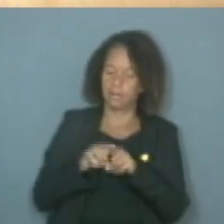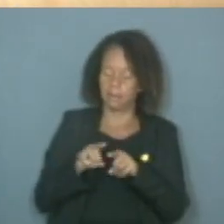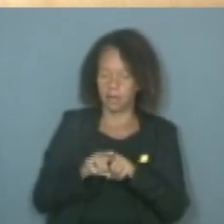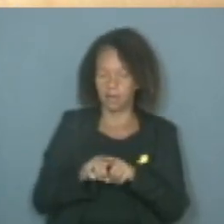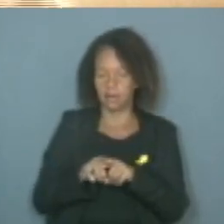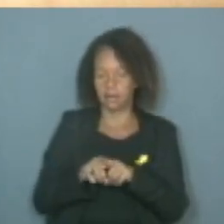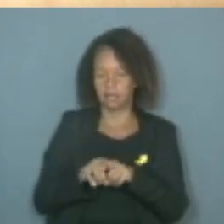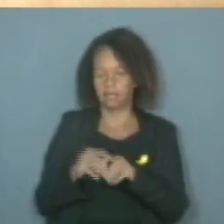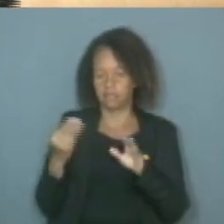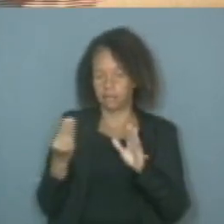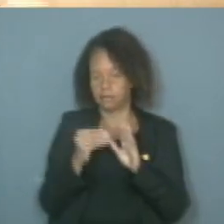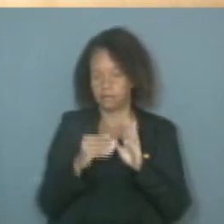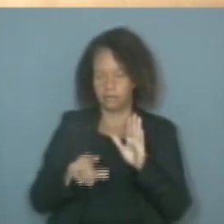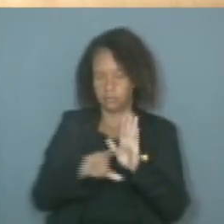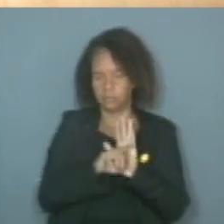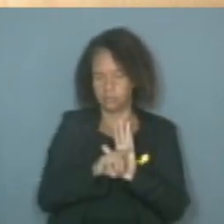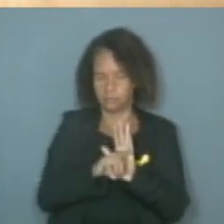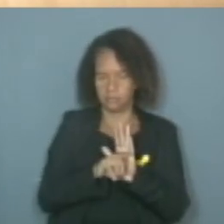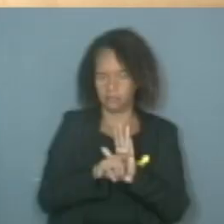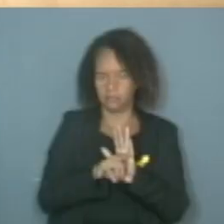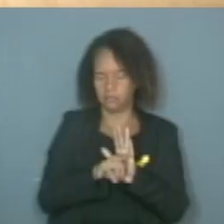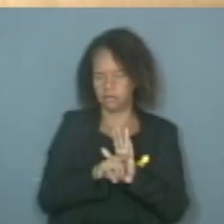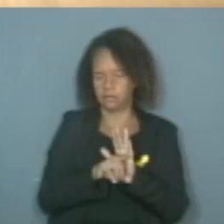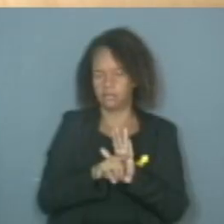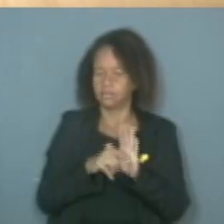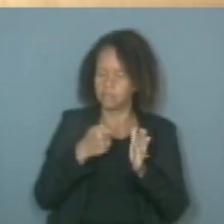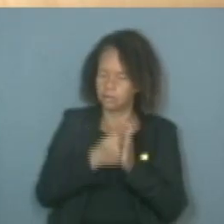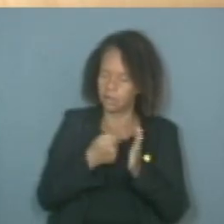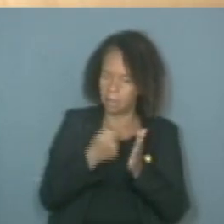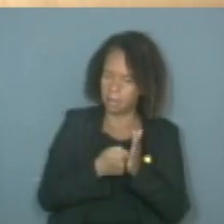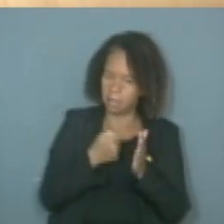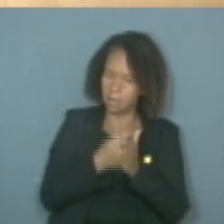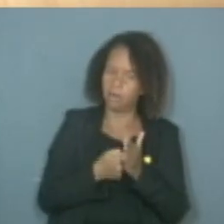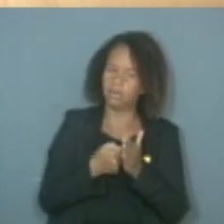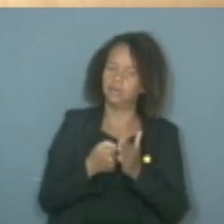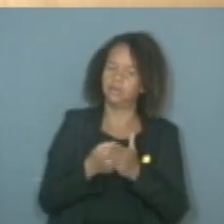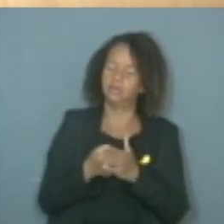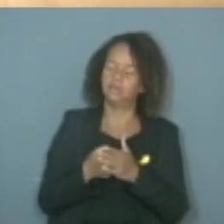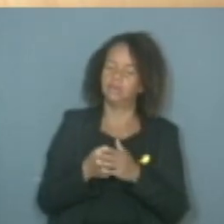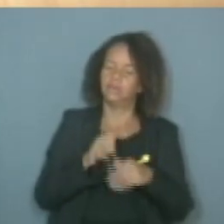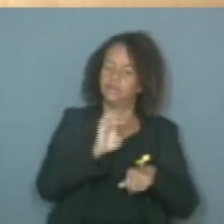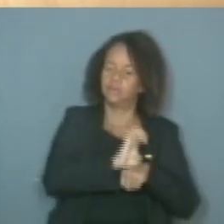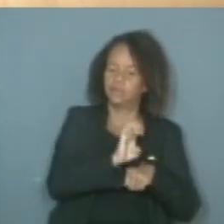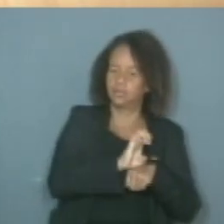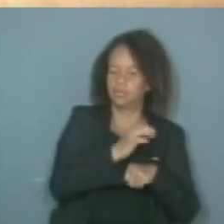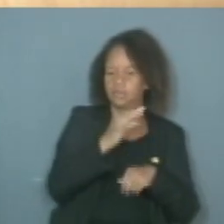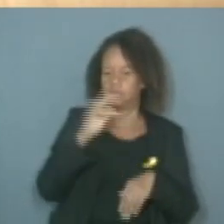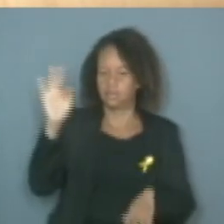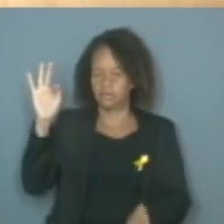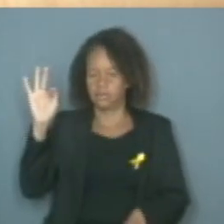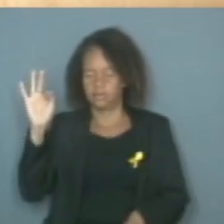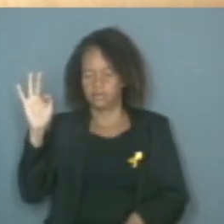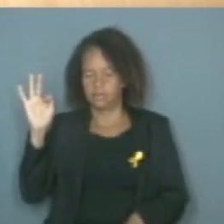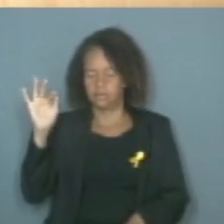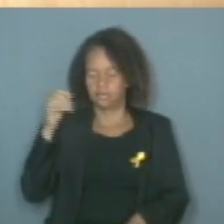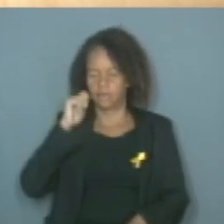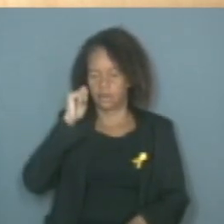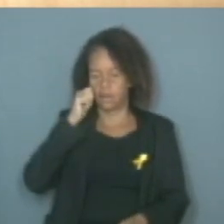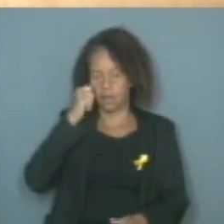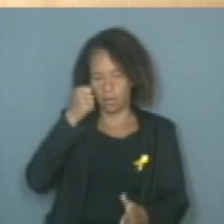também colocar uma lei impondo para o Estado e a União questões de